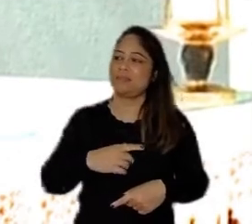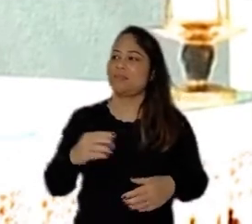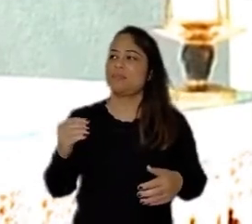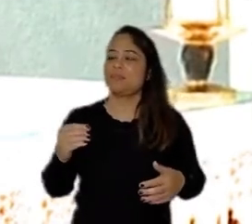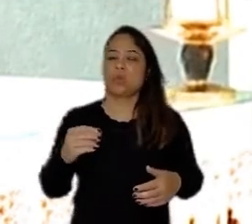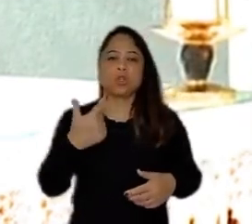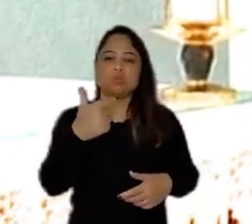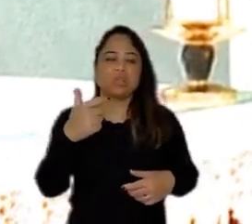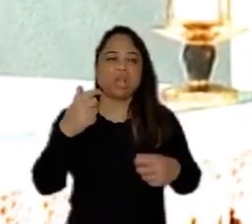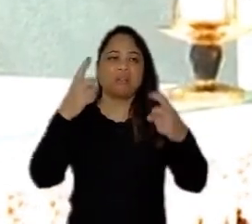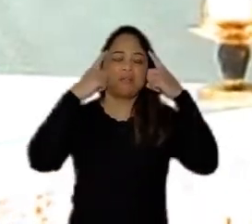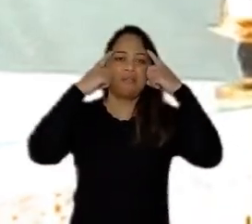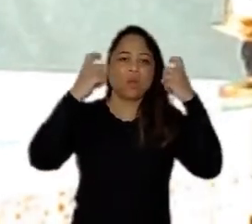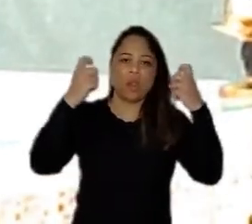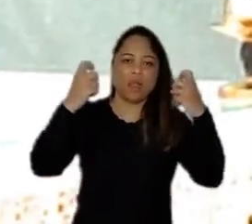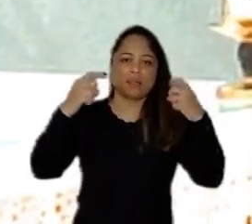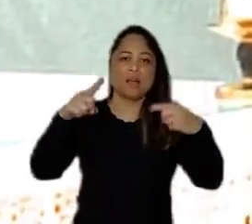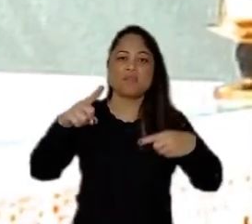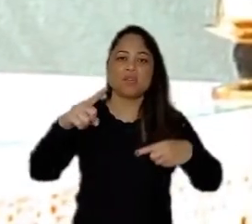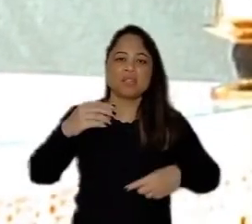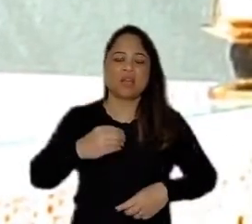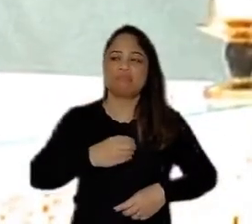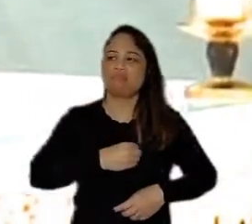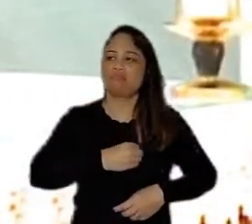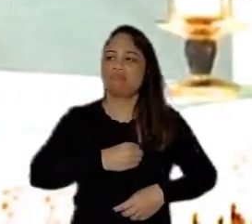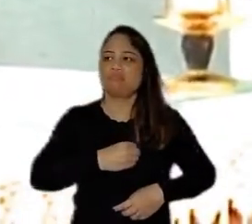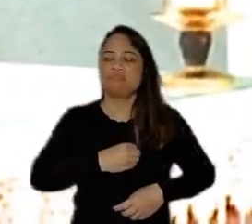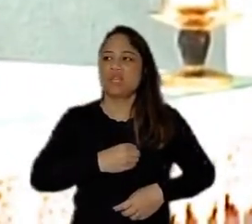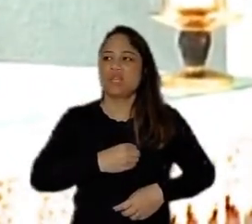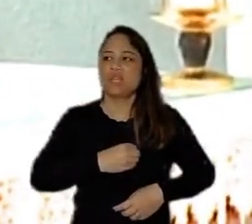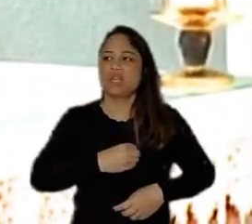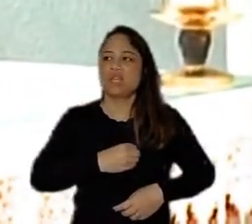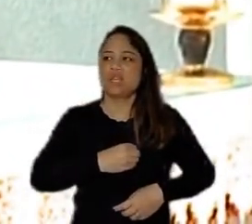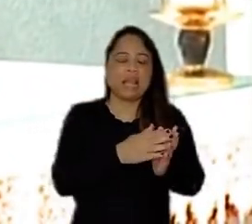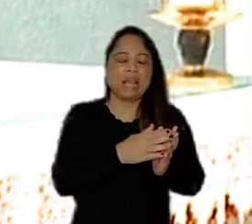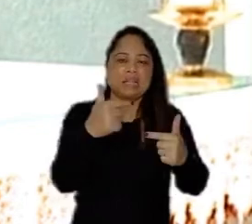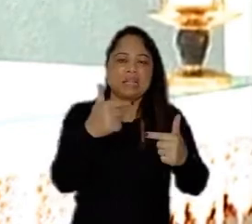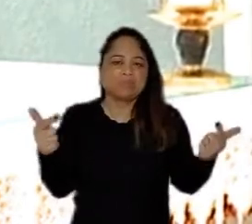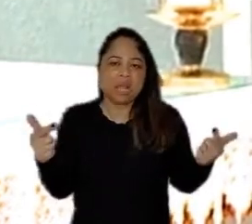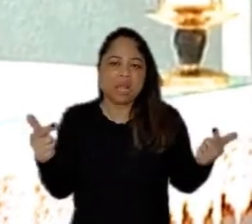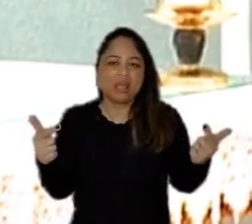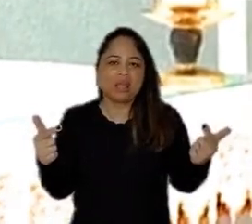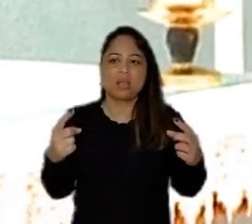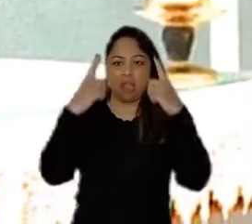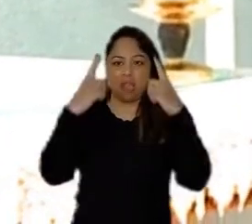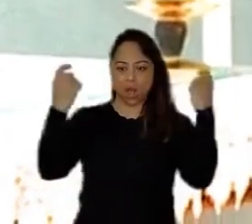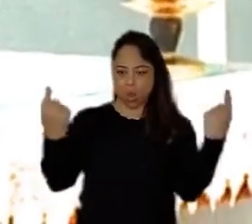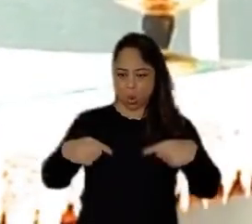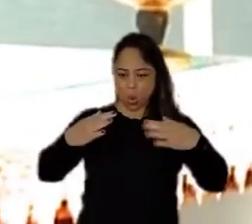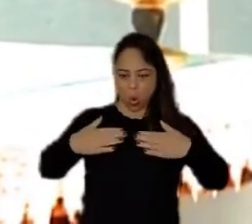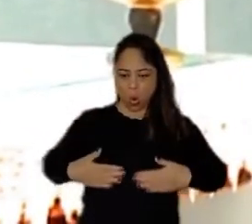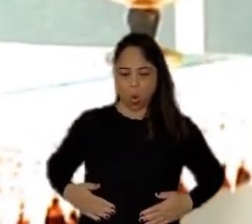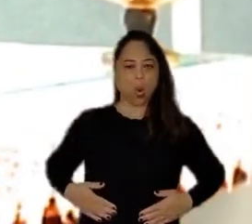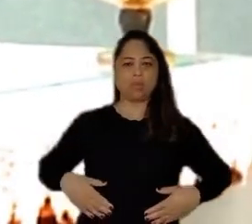moral, se você não está se sentindo humilhado ou humilhada, se não há violência física,